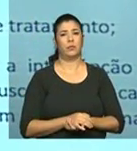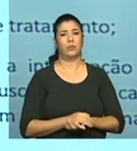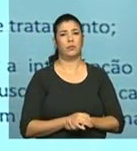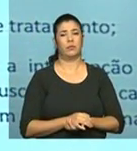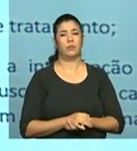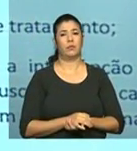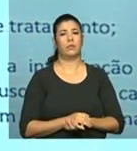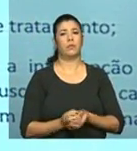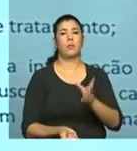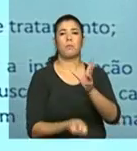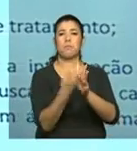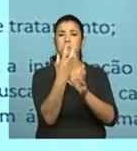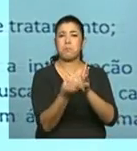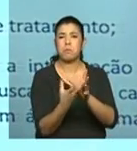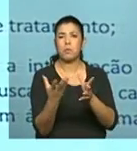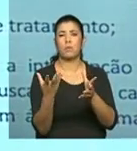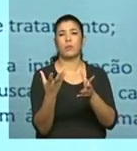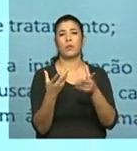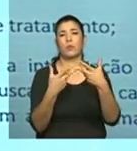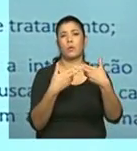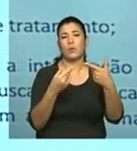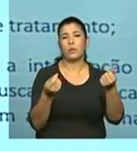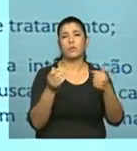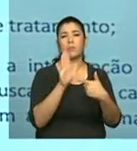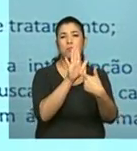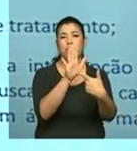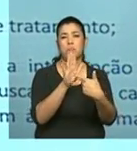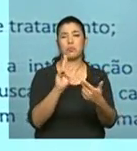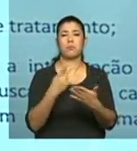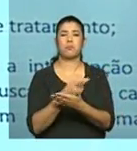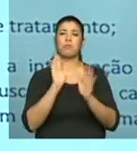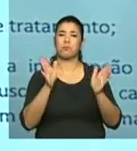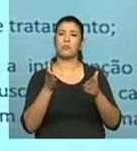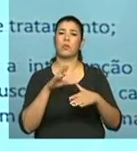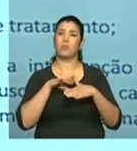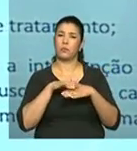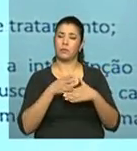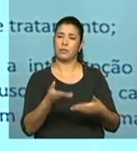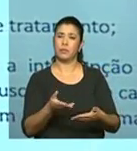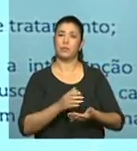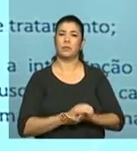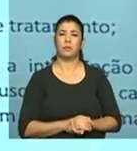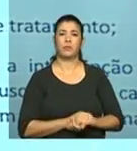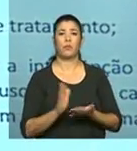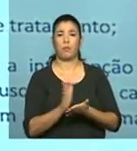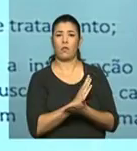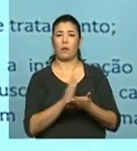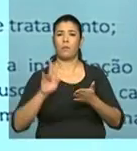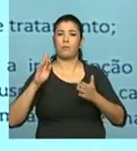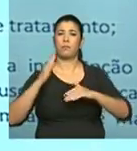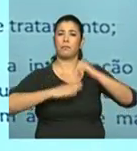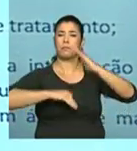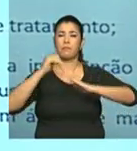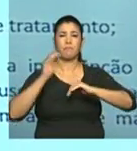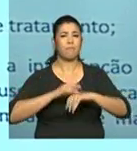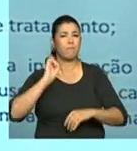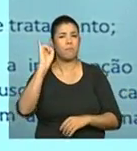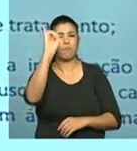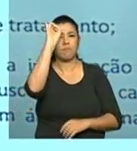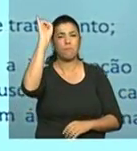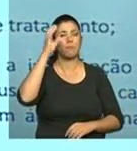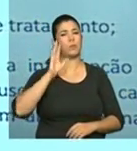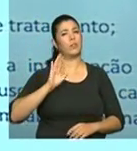que produzem bastante casos. Uma das ações, as ações essenciais,